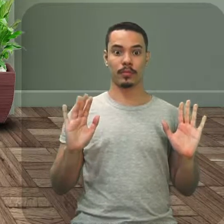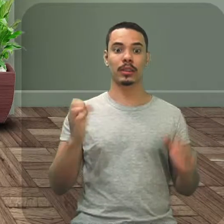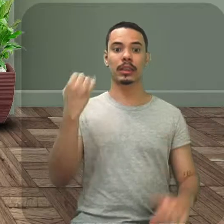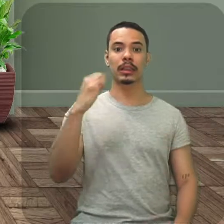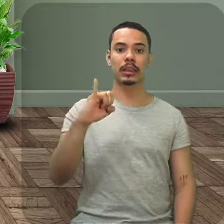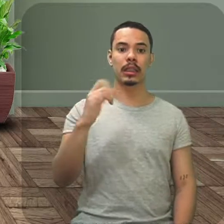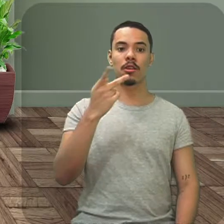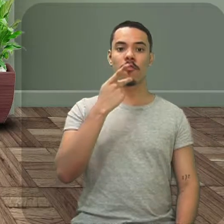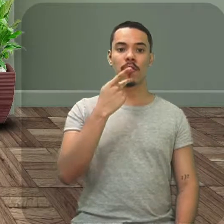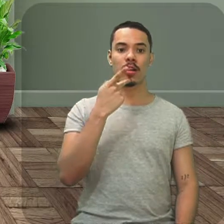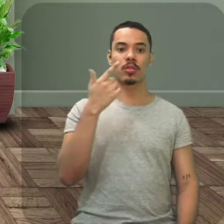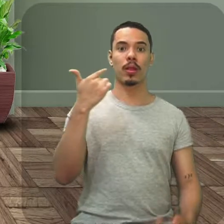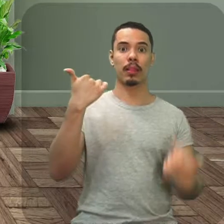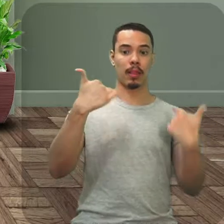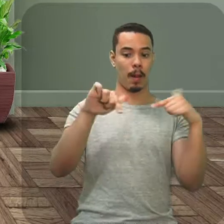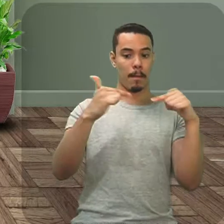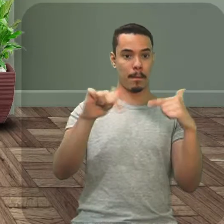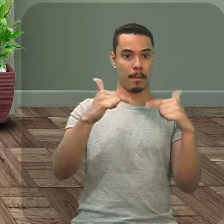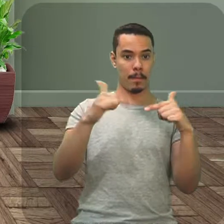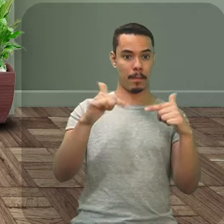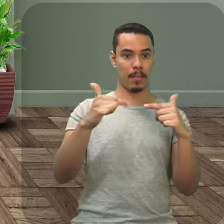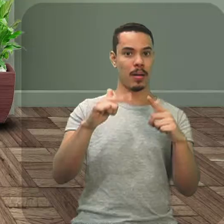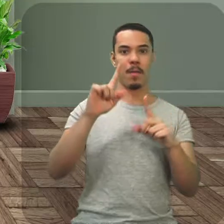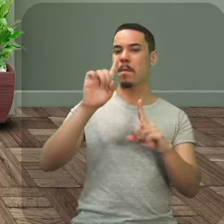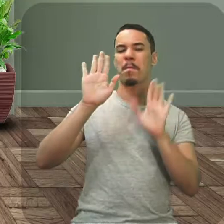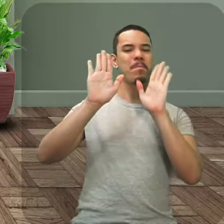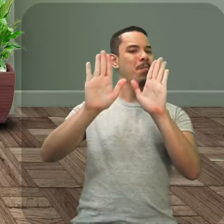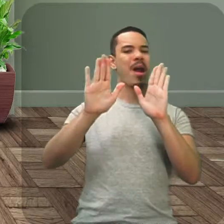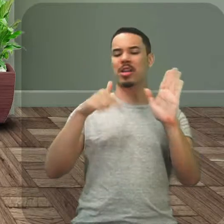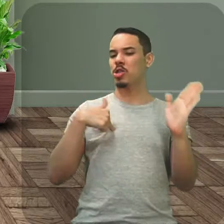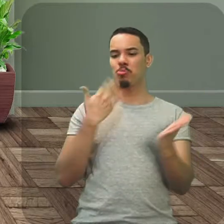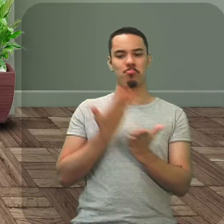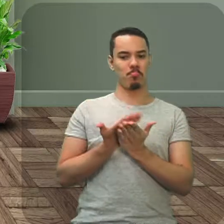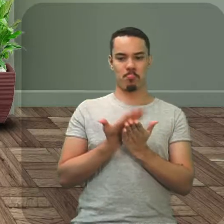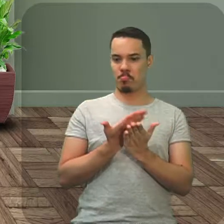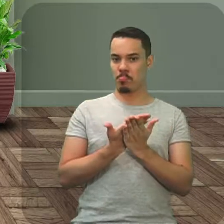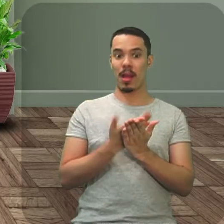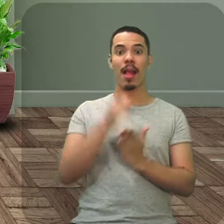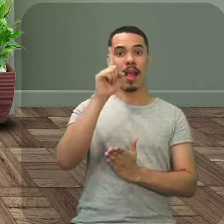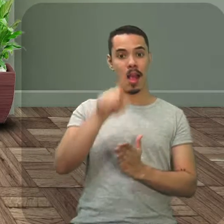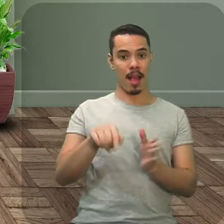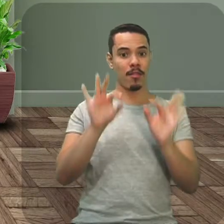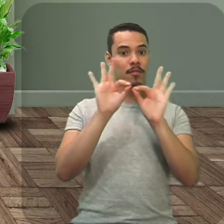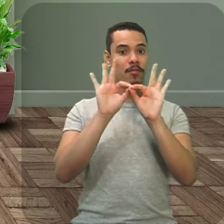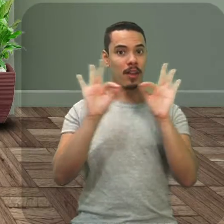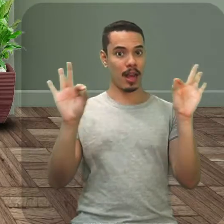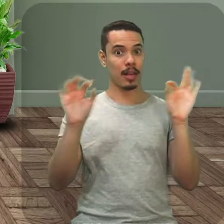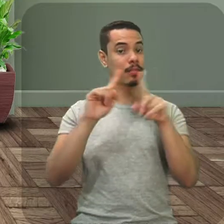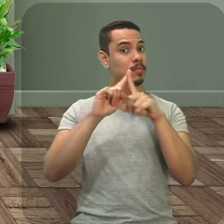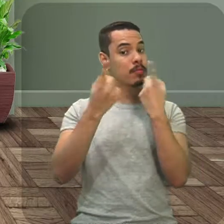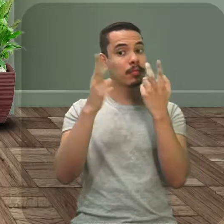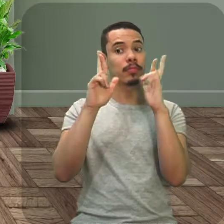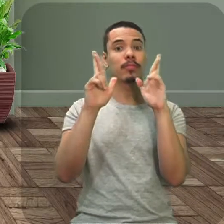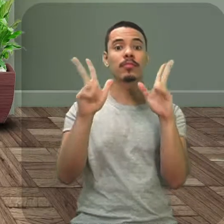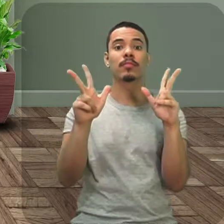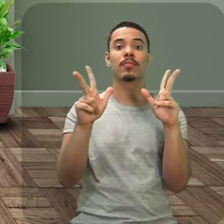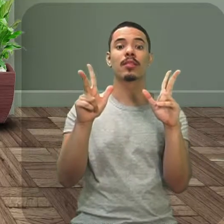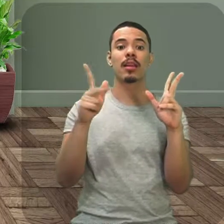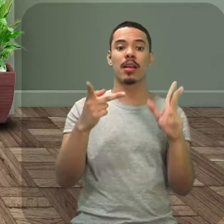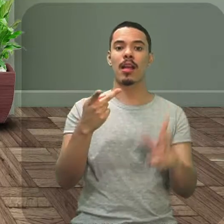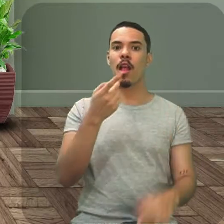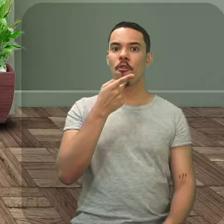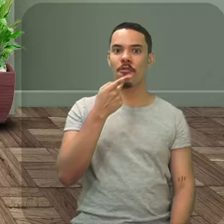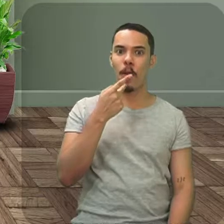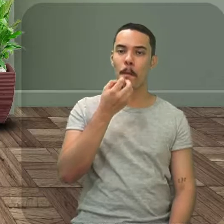trabalho mais no estudo ó e também é frase a diferença é como eu